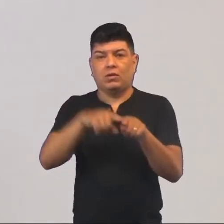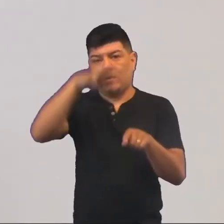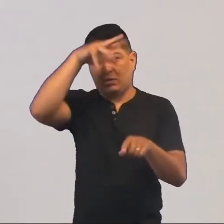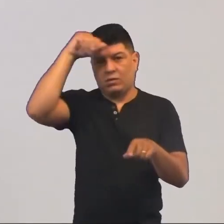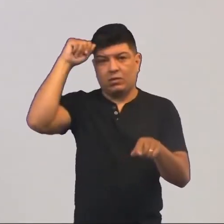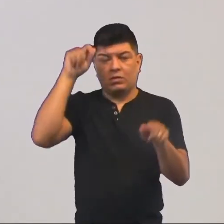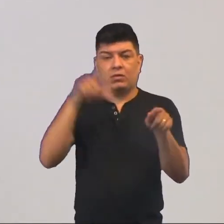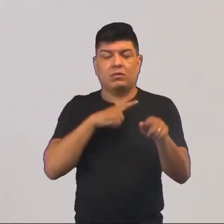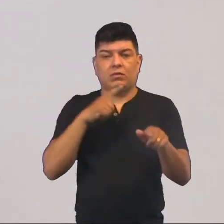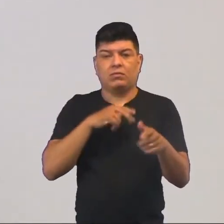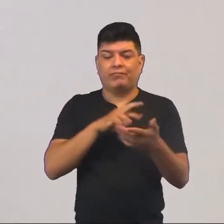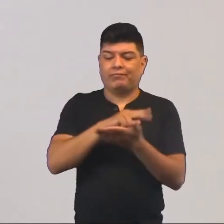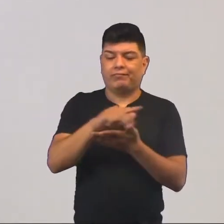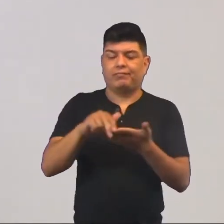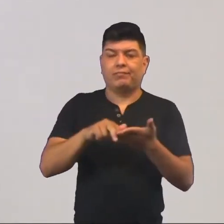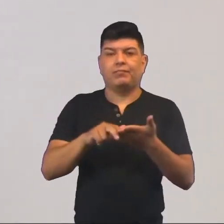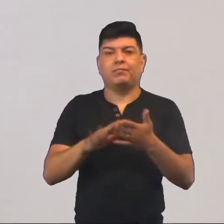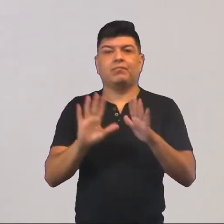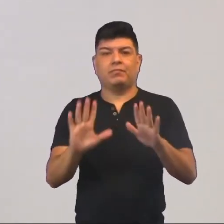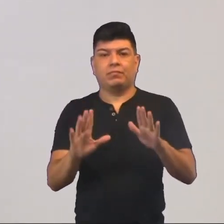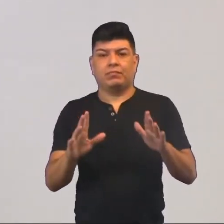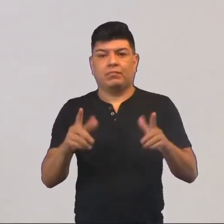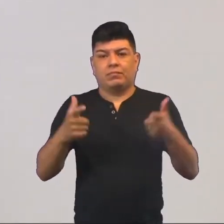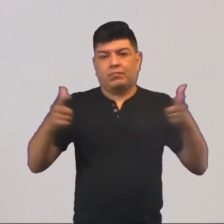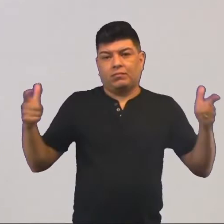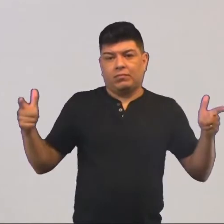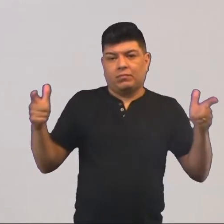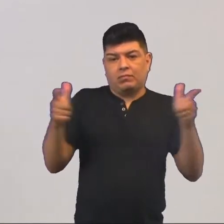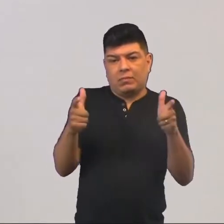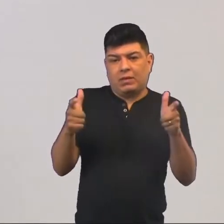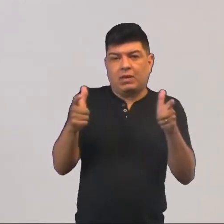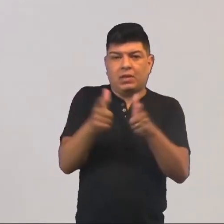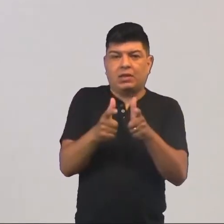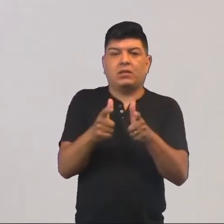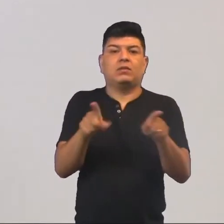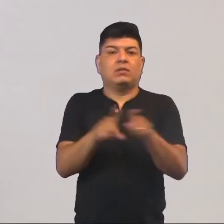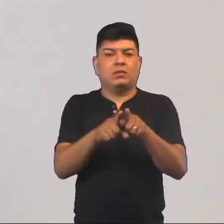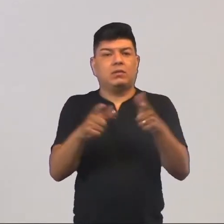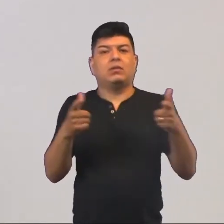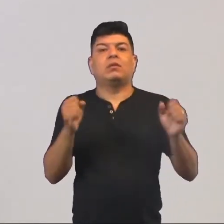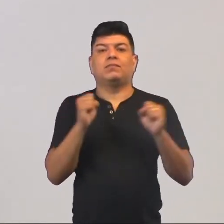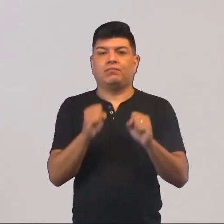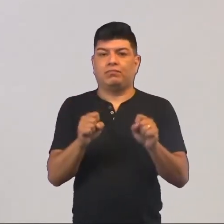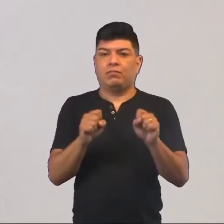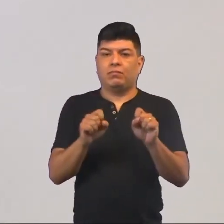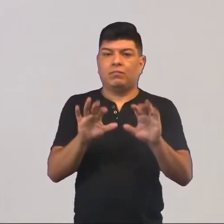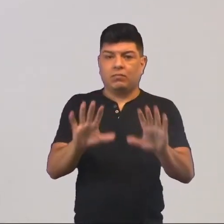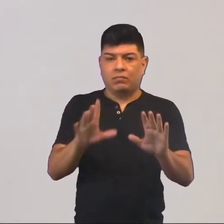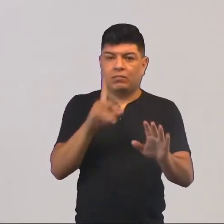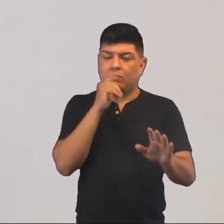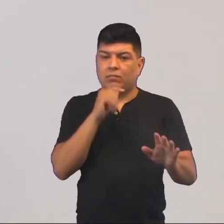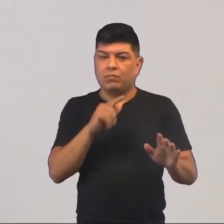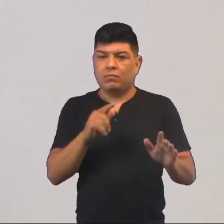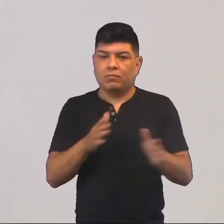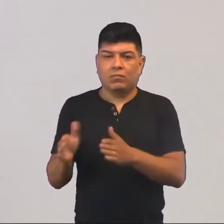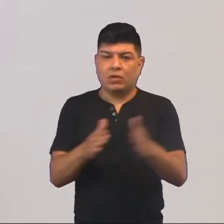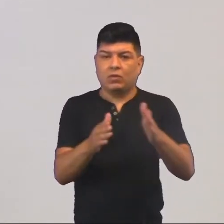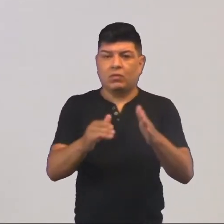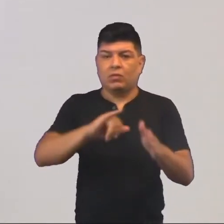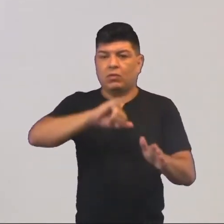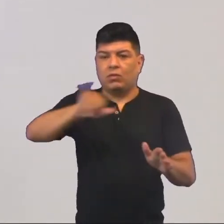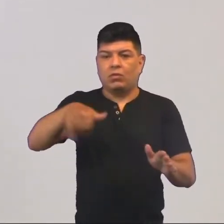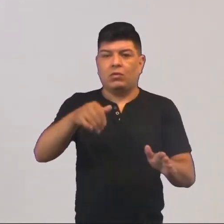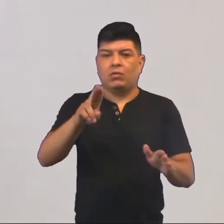a diversificação, tanto as pequenas embarcações, médias e grandes embarcações. Então, no Juruá você tem, por